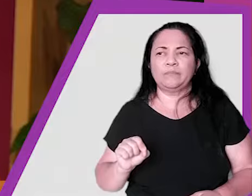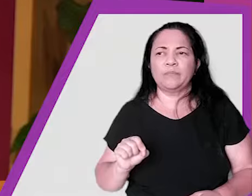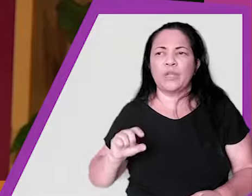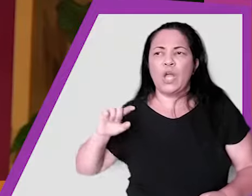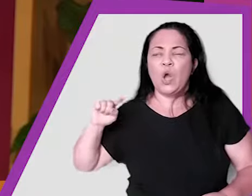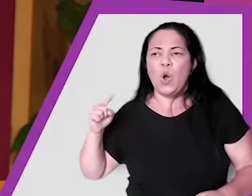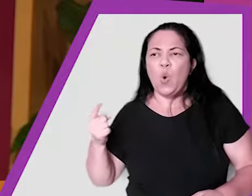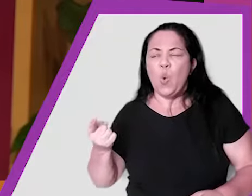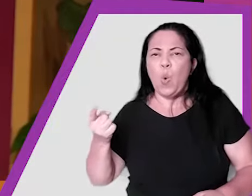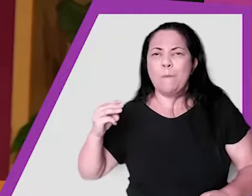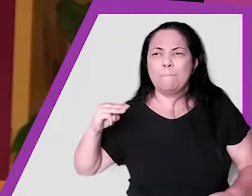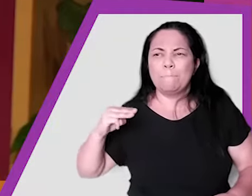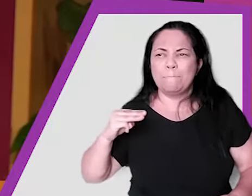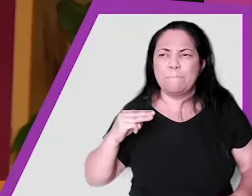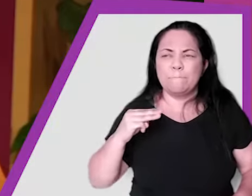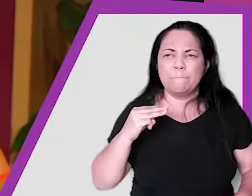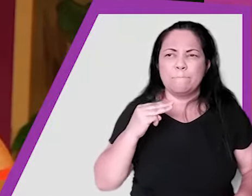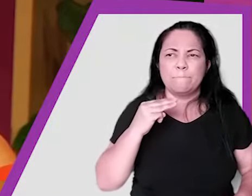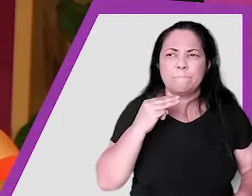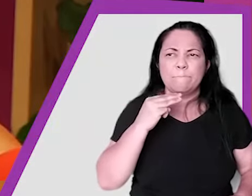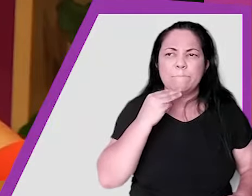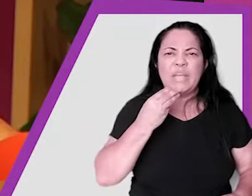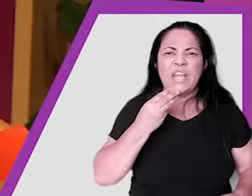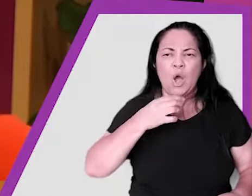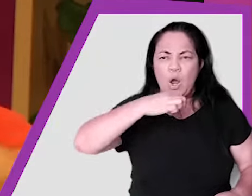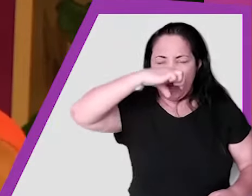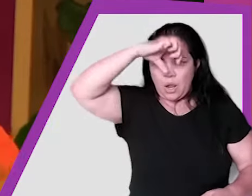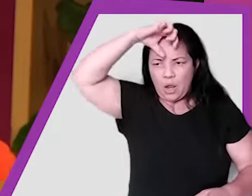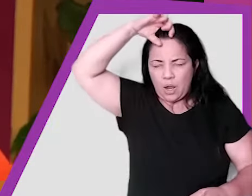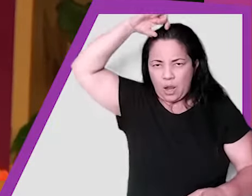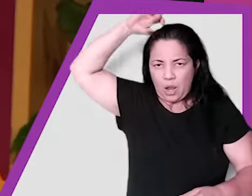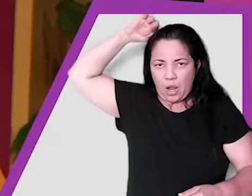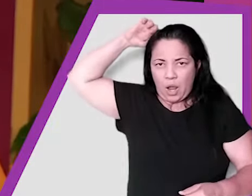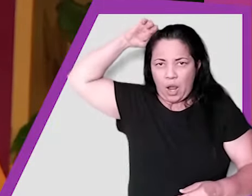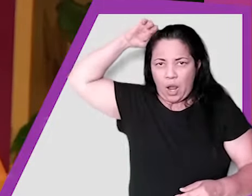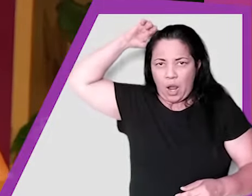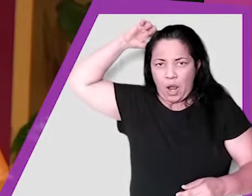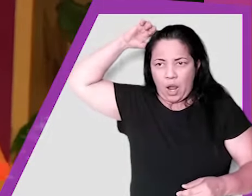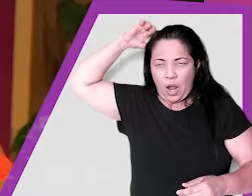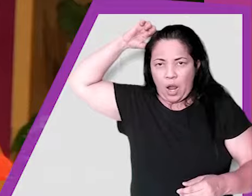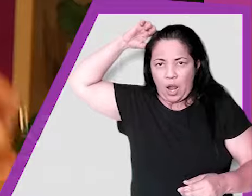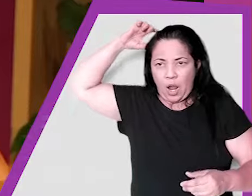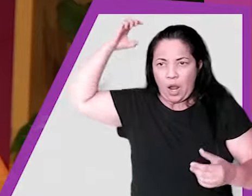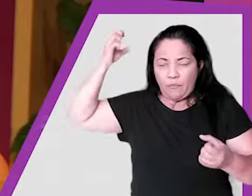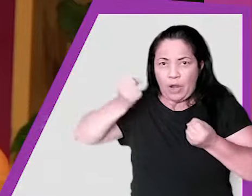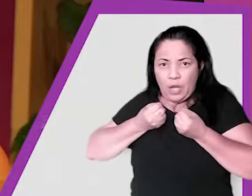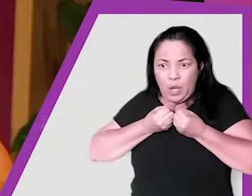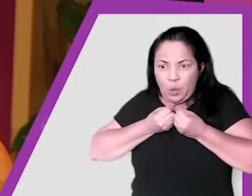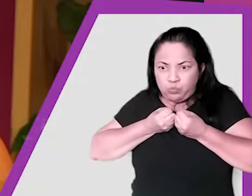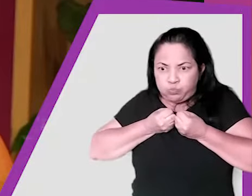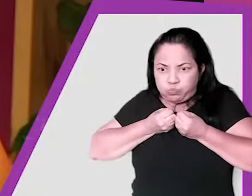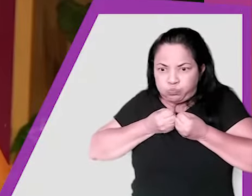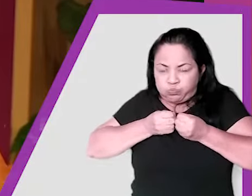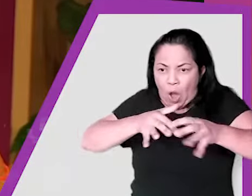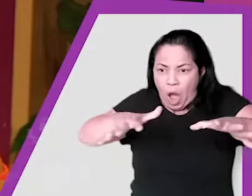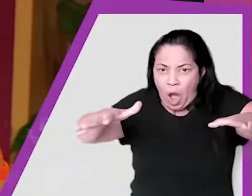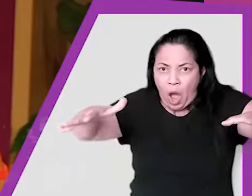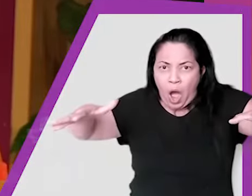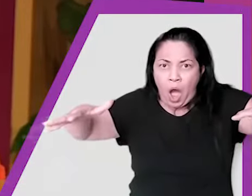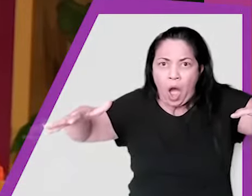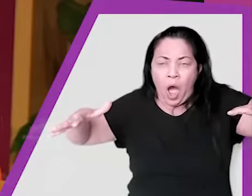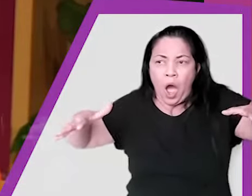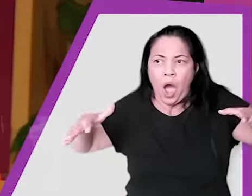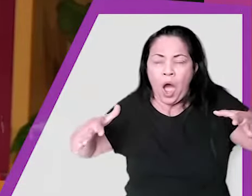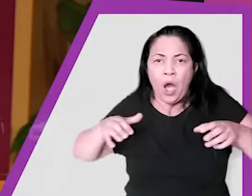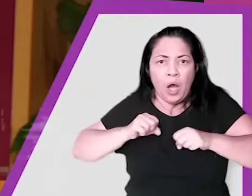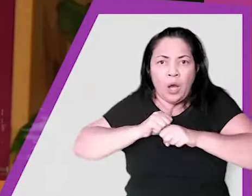extinção. E se ele se extinguir, o que vai acontecer? Será que não vai ter 1 milhão de saruês aí alugando todo mundo? Porque o